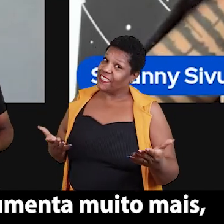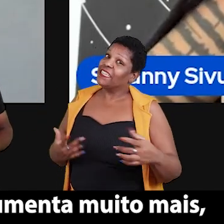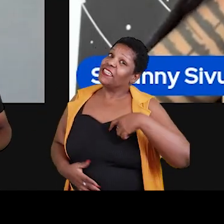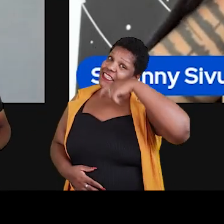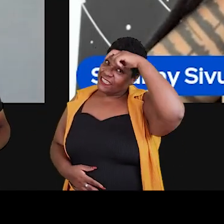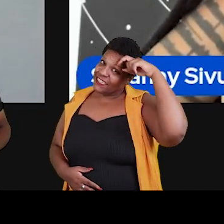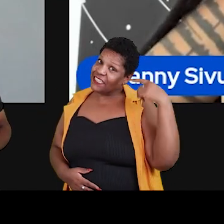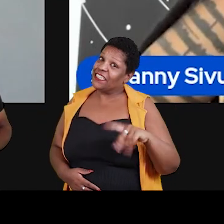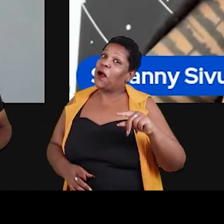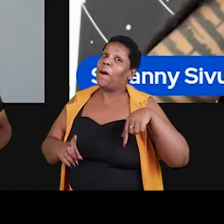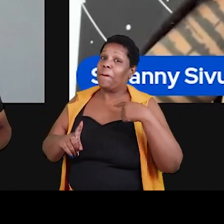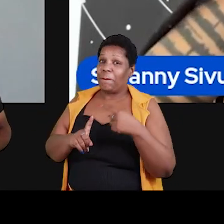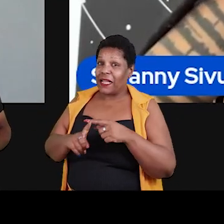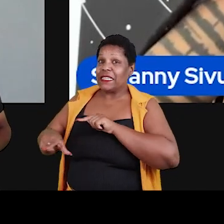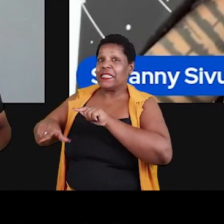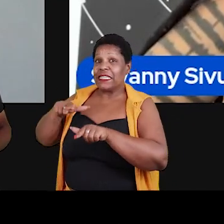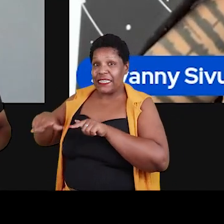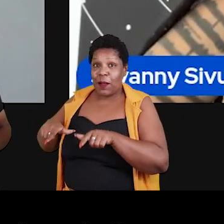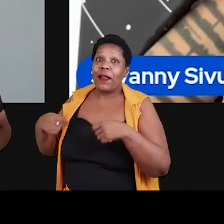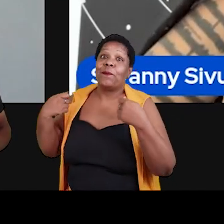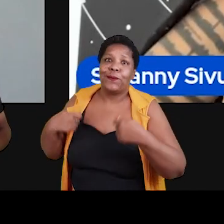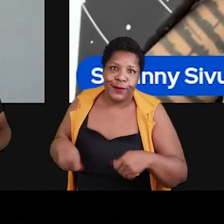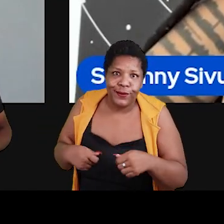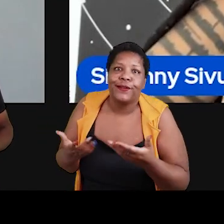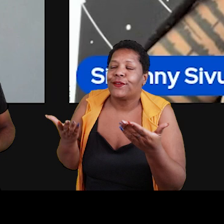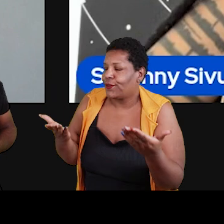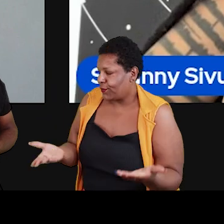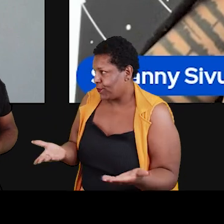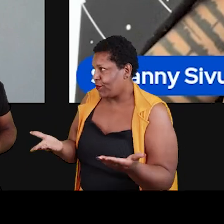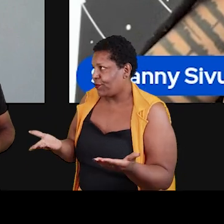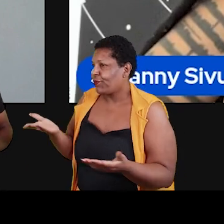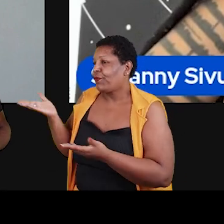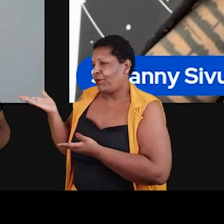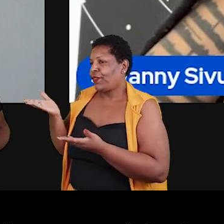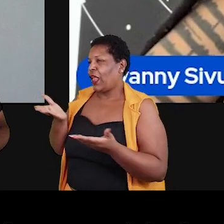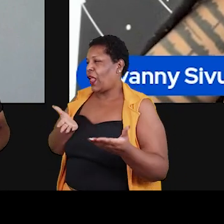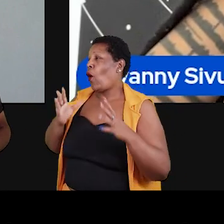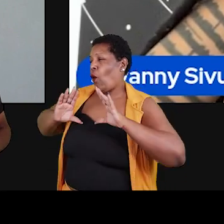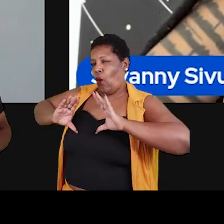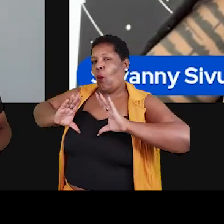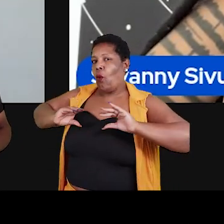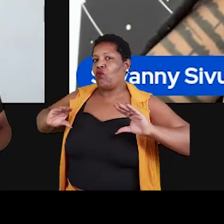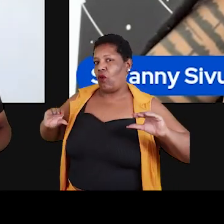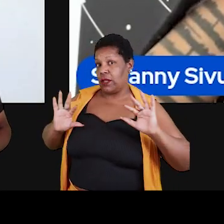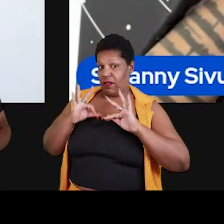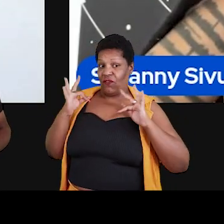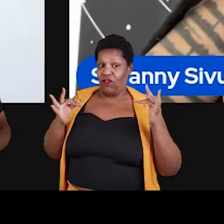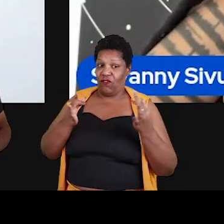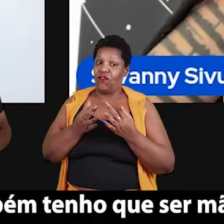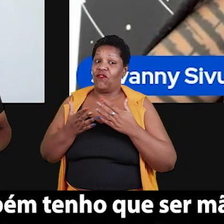que trabalhar, porque eu preciso trabalhar para eu trazer um conforto para minha